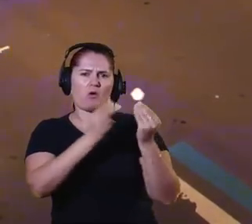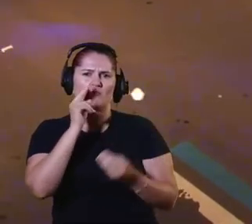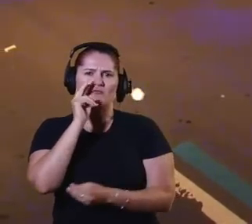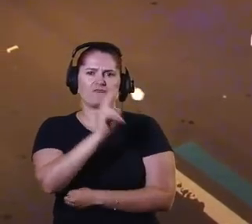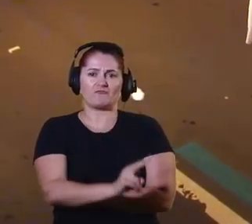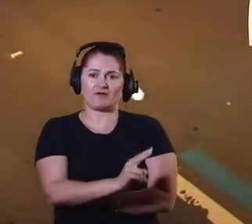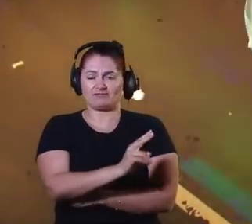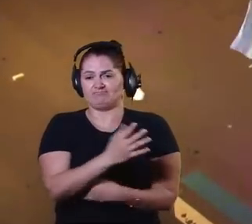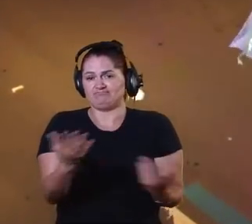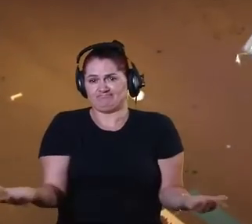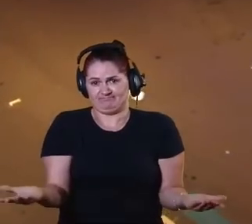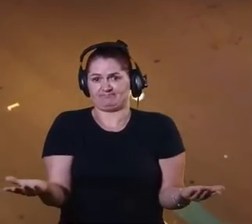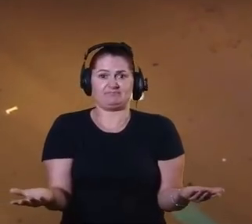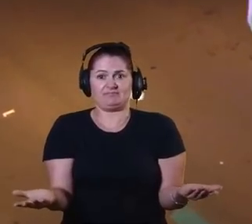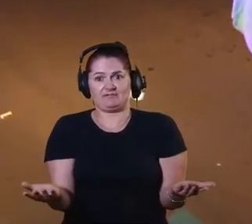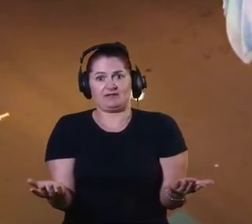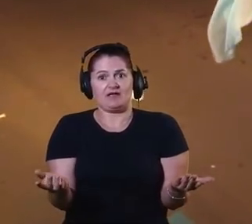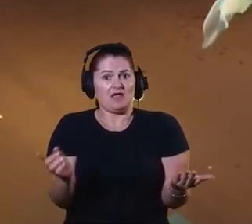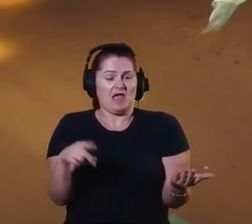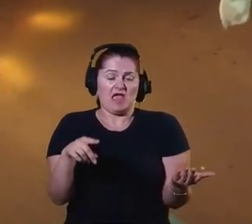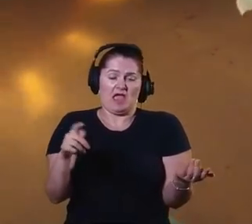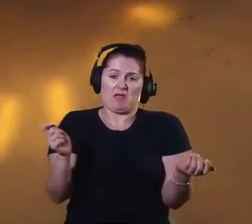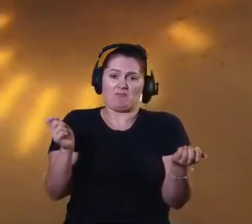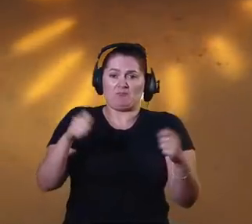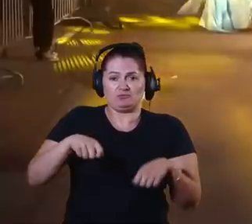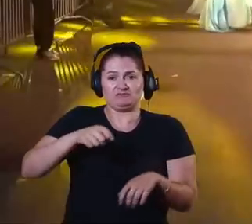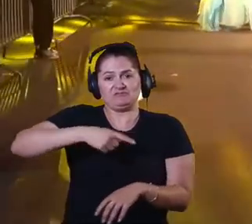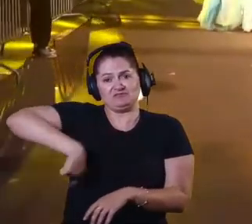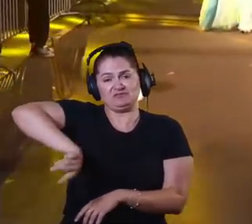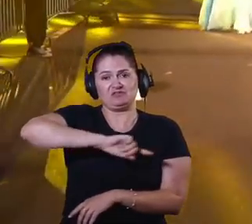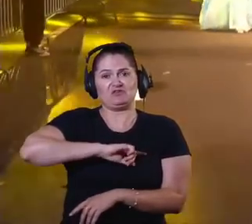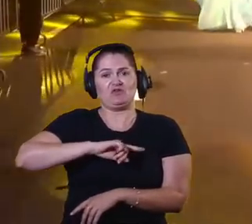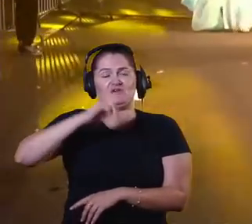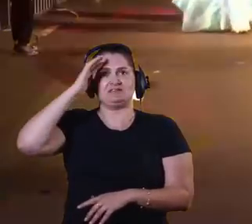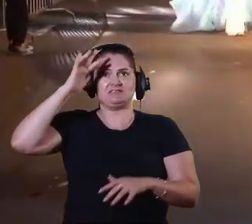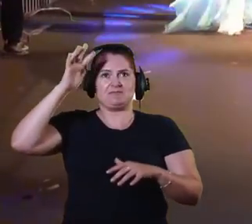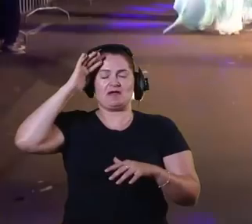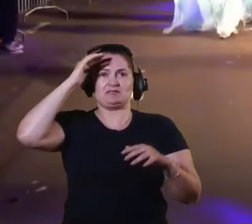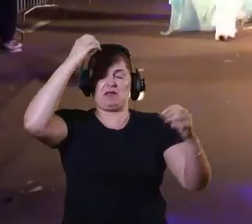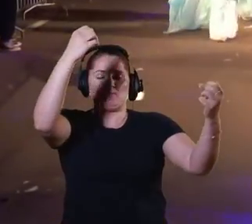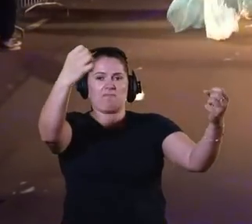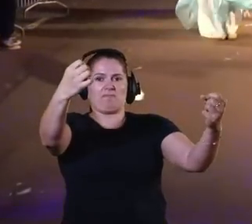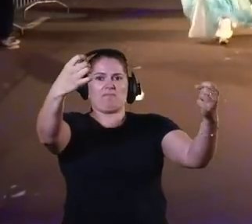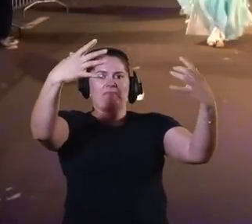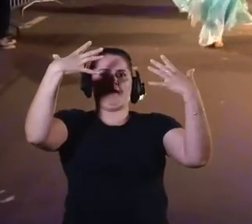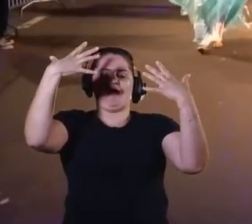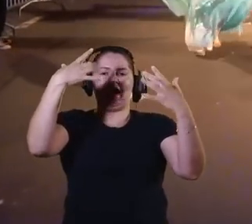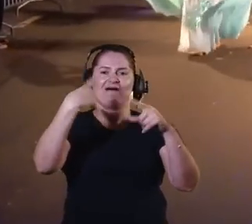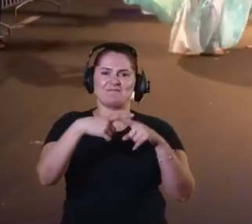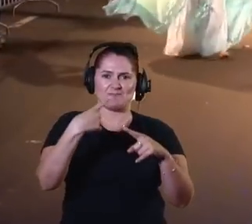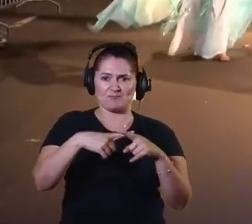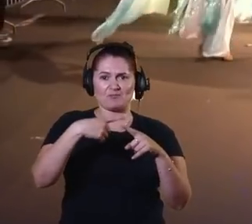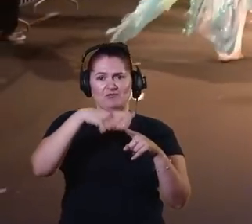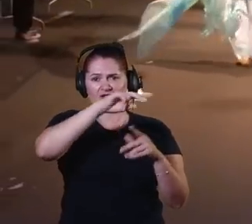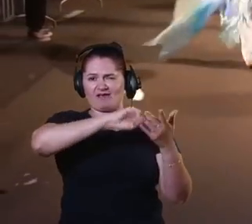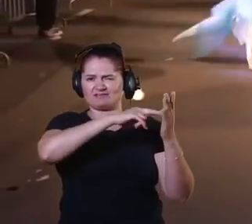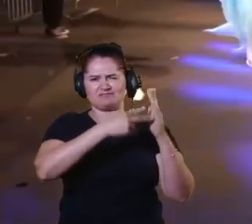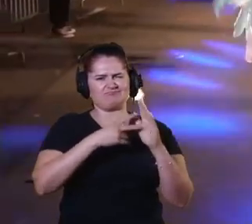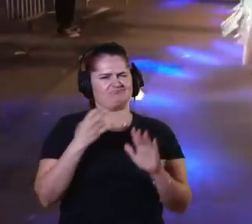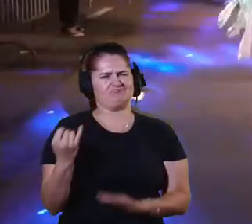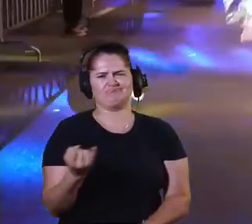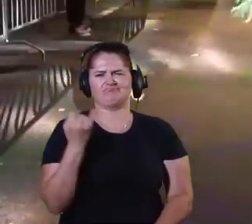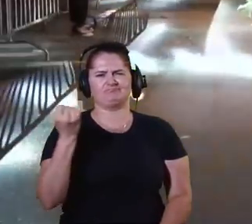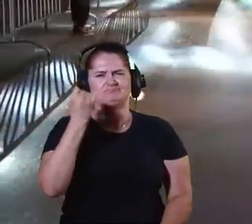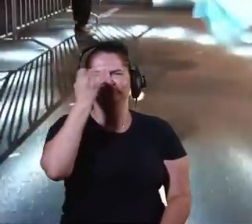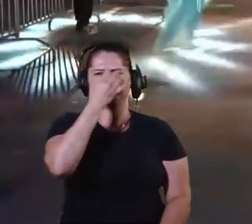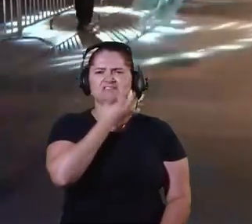uma casinha, e já seria o suficiente para ter toda a luz que representa, toda a grandeza que representa